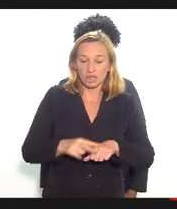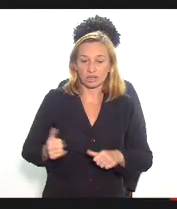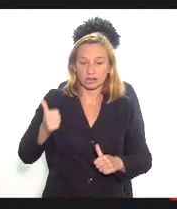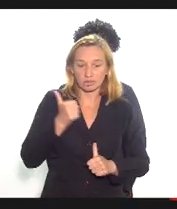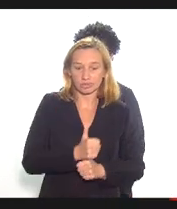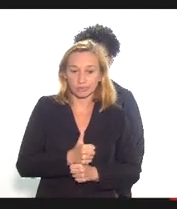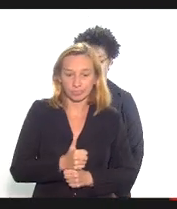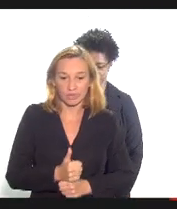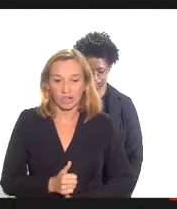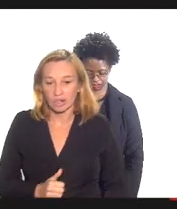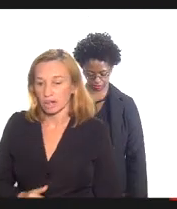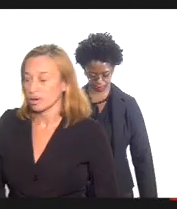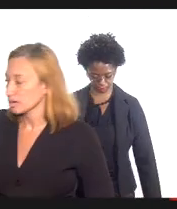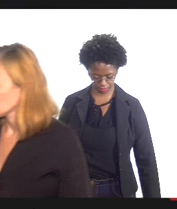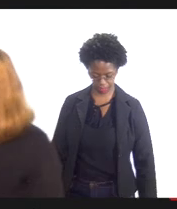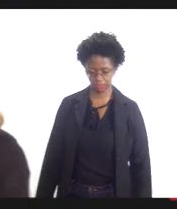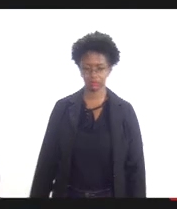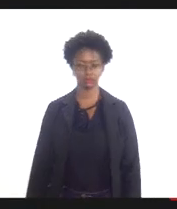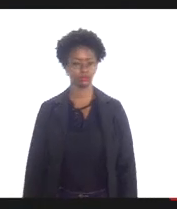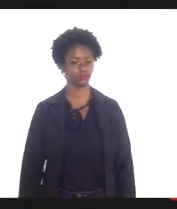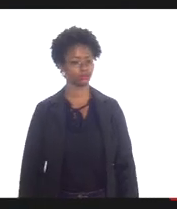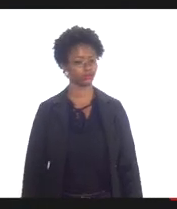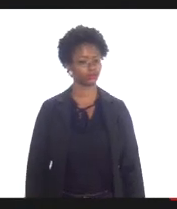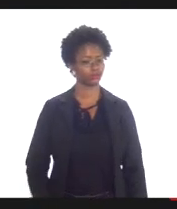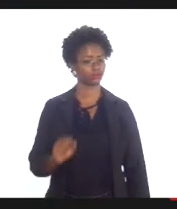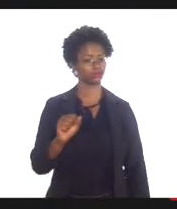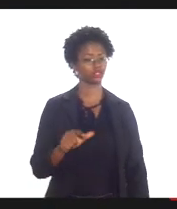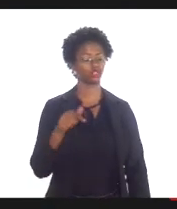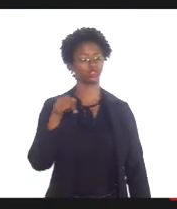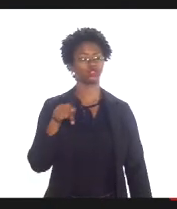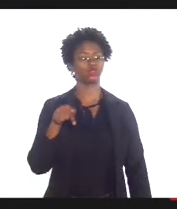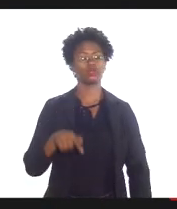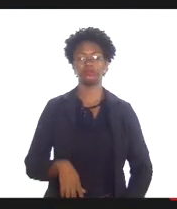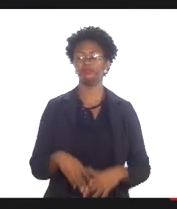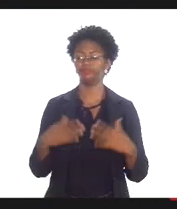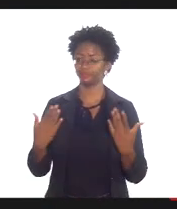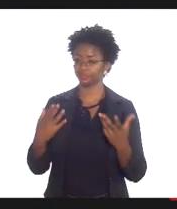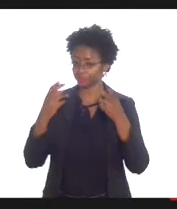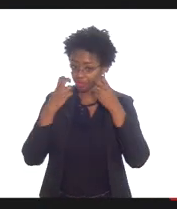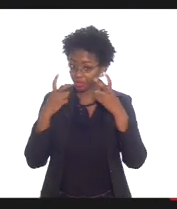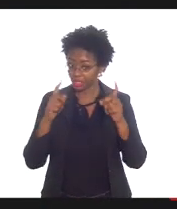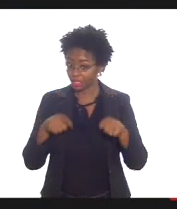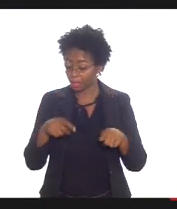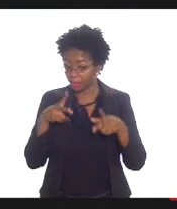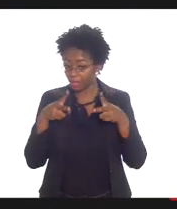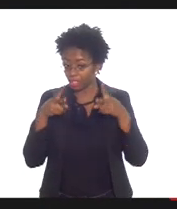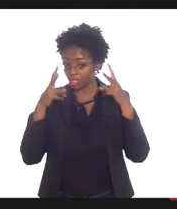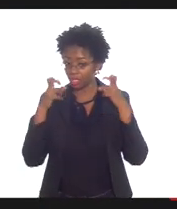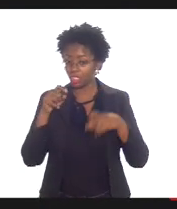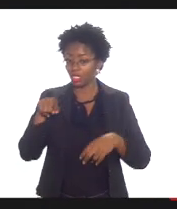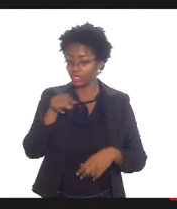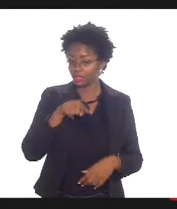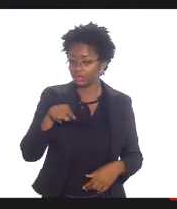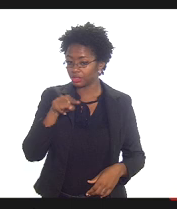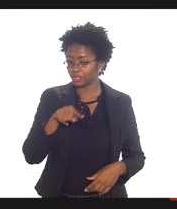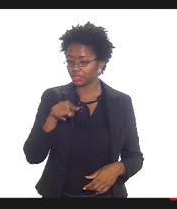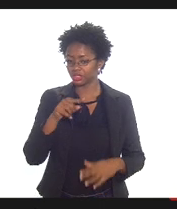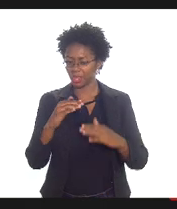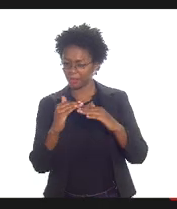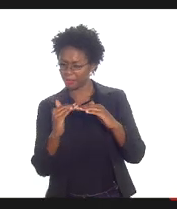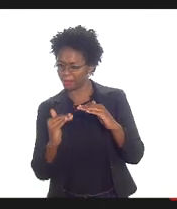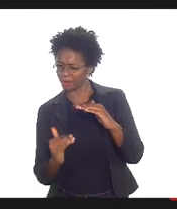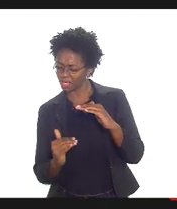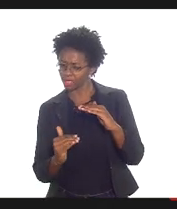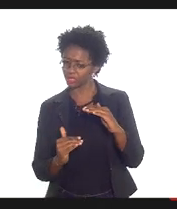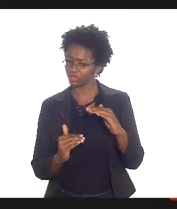de Barracuda, Caratinga e Marlim Sul. Né? Vocês veem que esse polígono verde, que é o polígono mais de baixo, mais